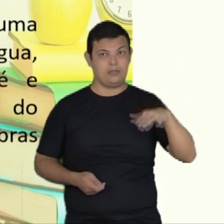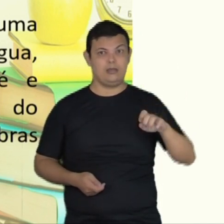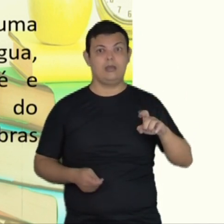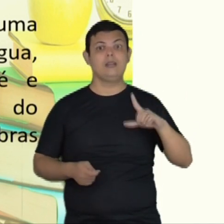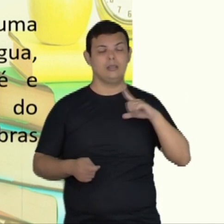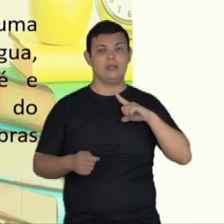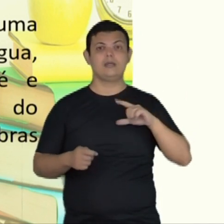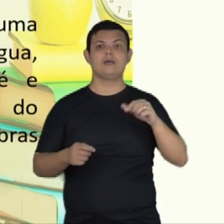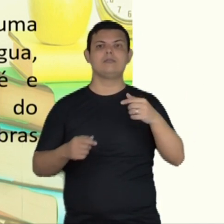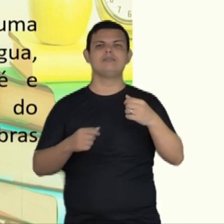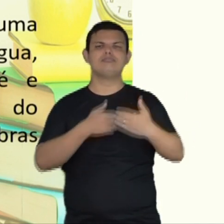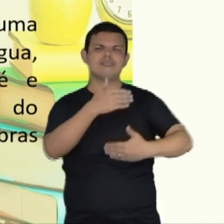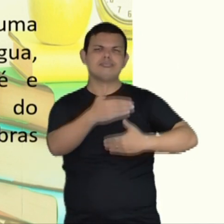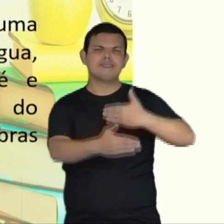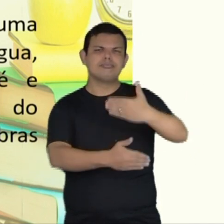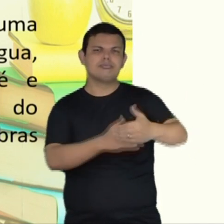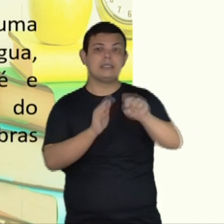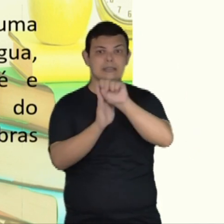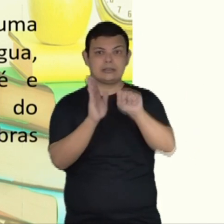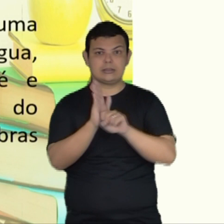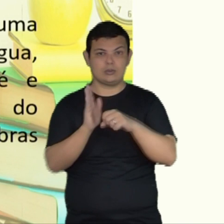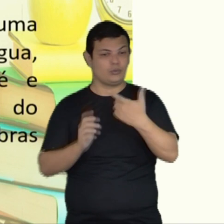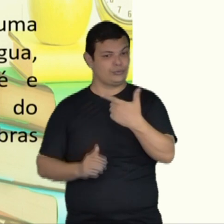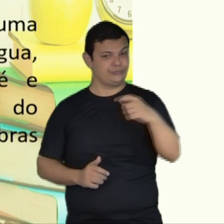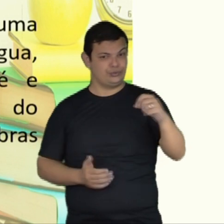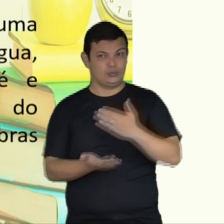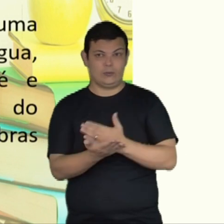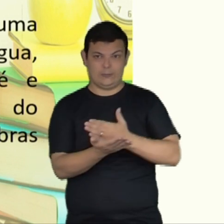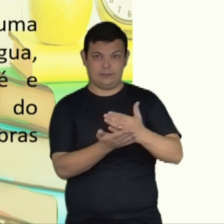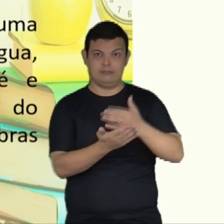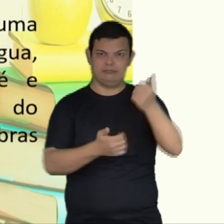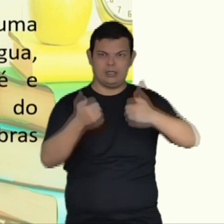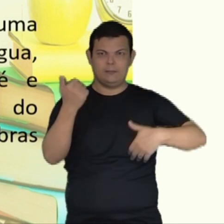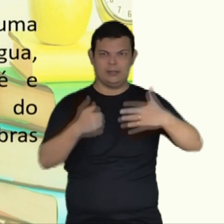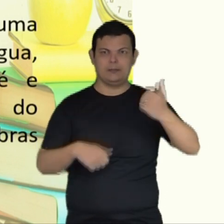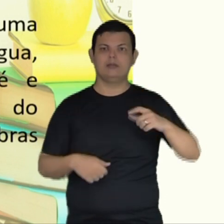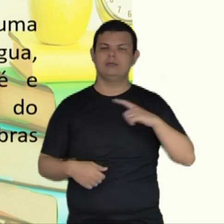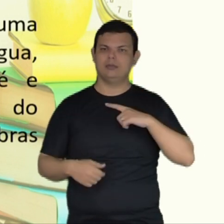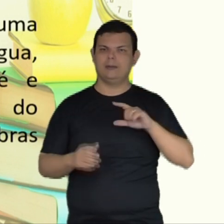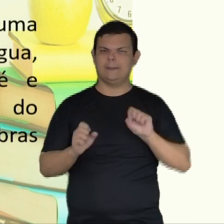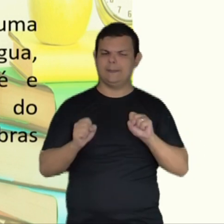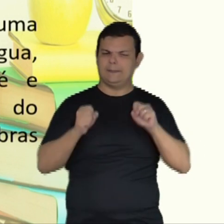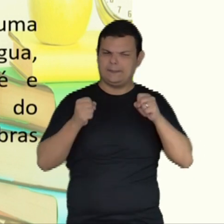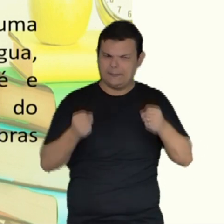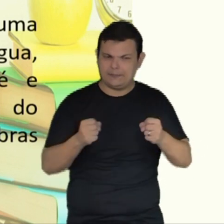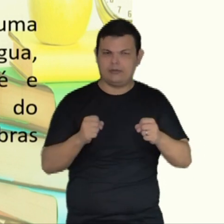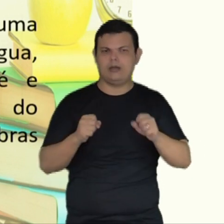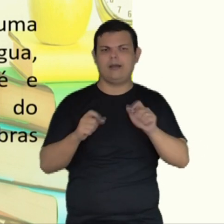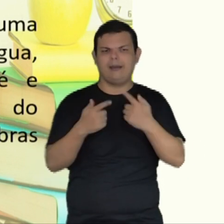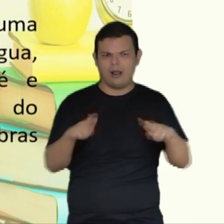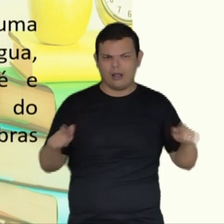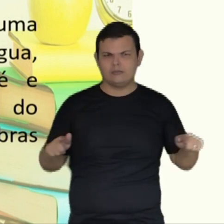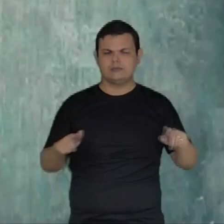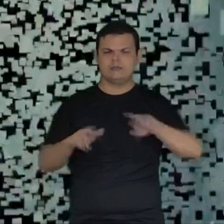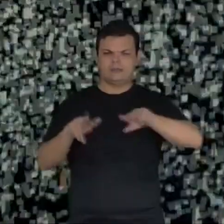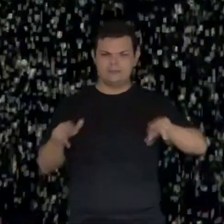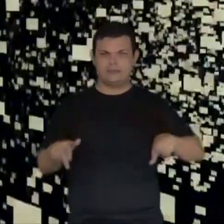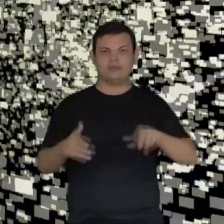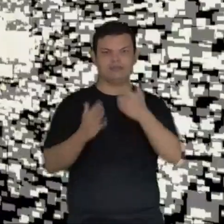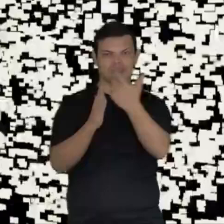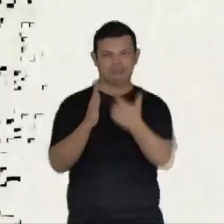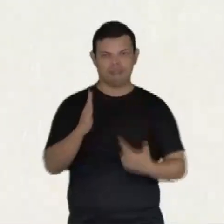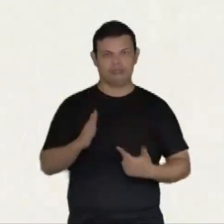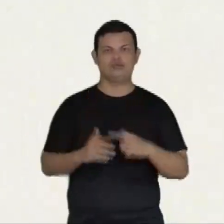sistematizadas pelas vanguardas literárias do início do século XX, que exploravam o potencial gráfico de obras poéticas verbais.